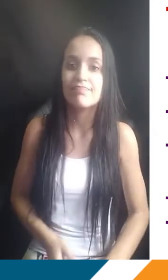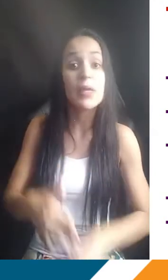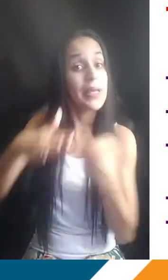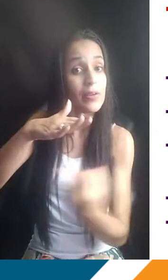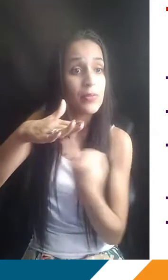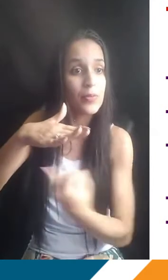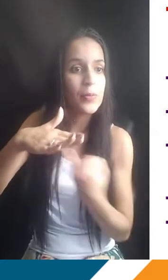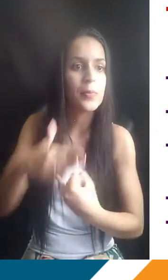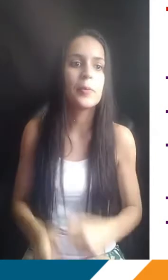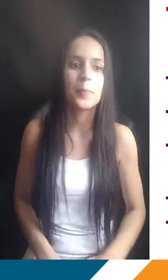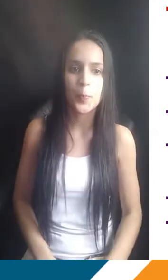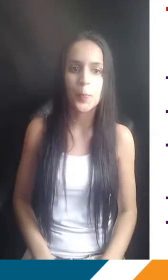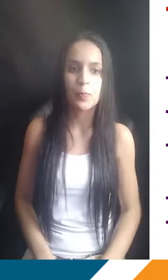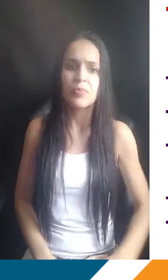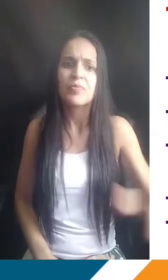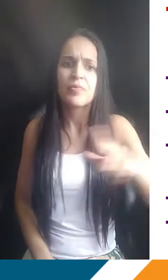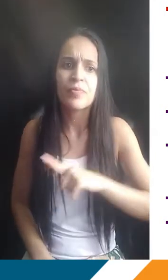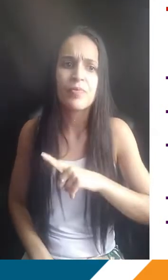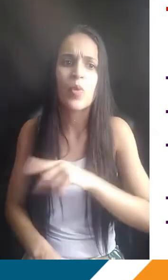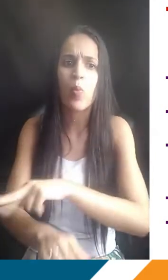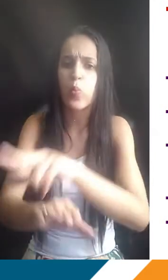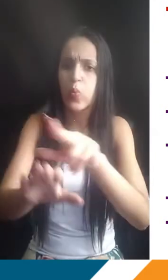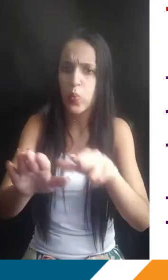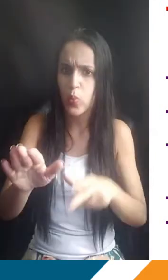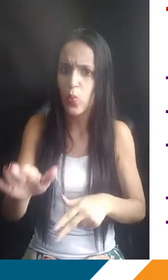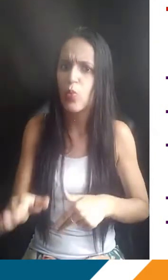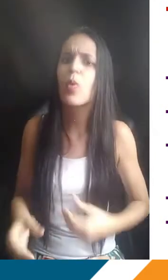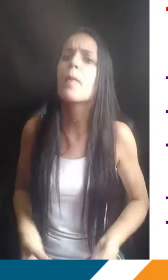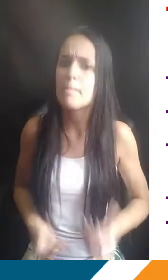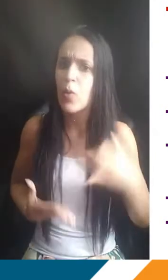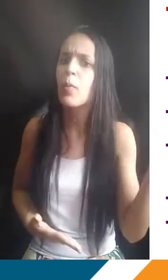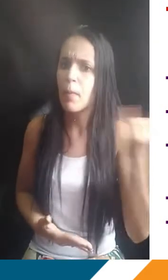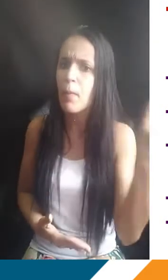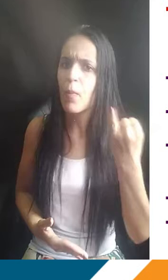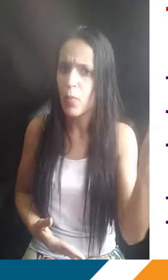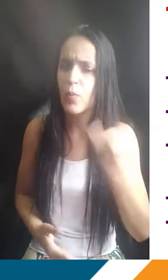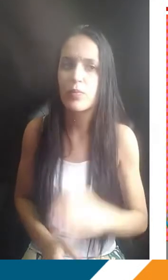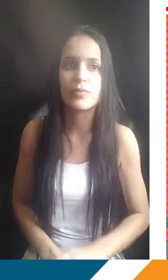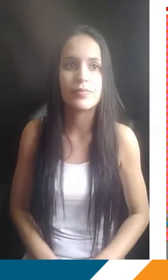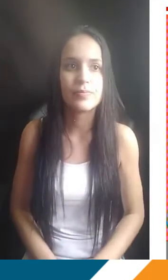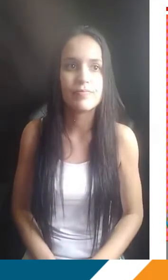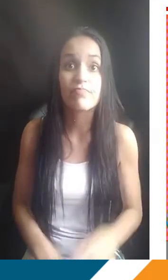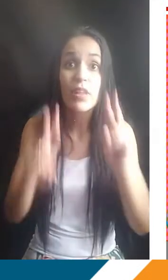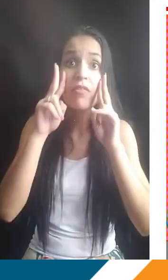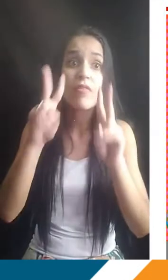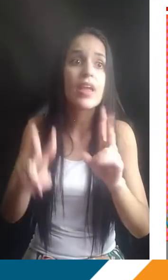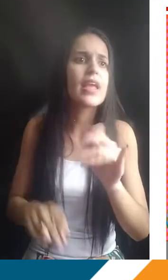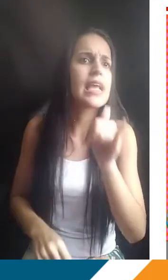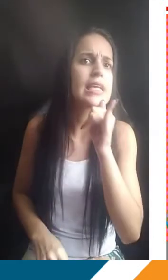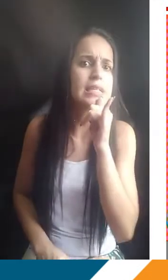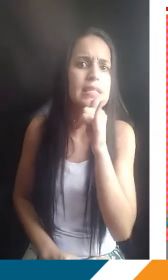Salomão, Francisco Alvim, Torquato Neto, Chacal, Cacaso e a Ana Cristina César. Aí a gente vê